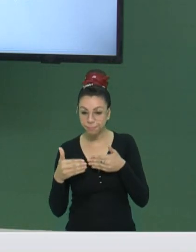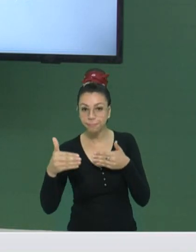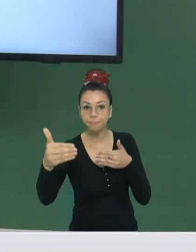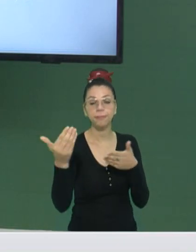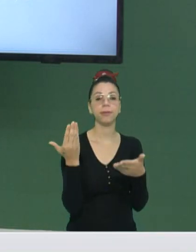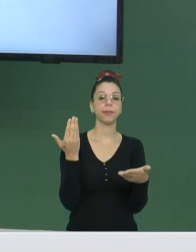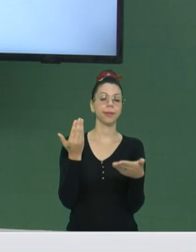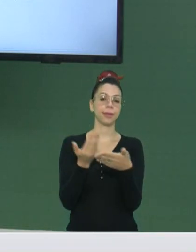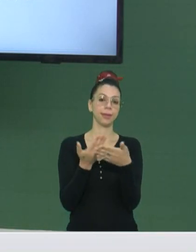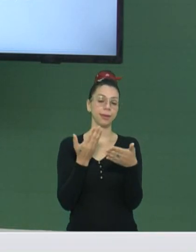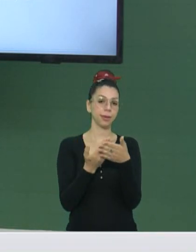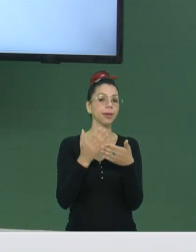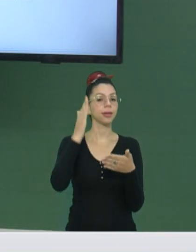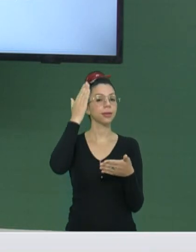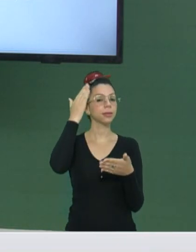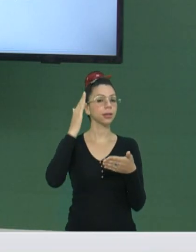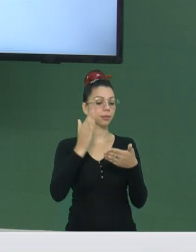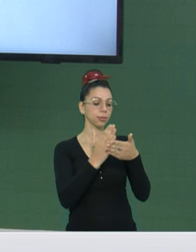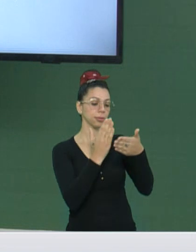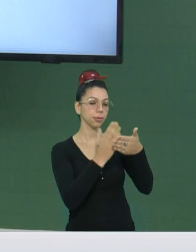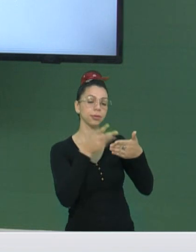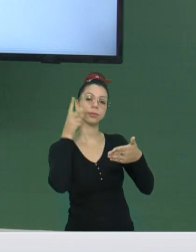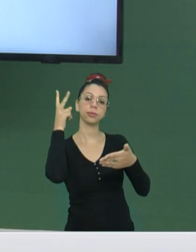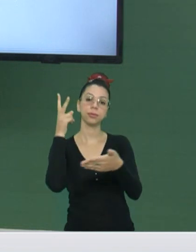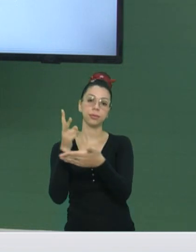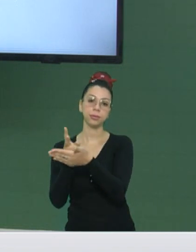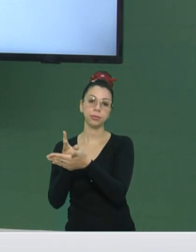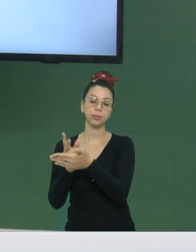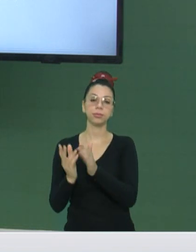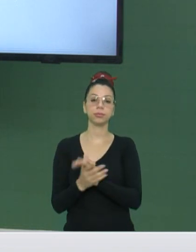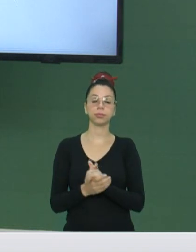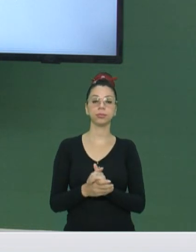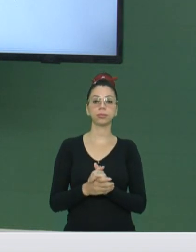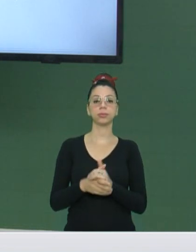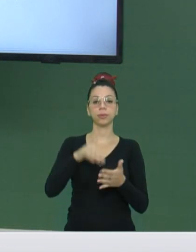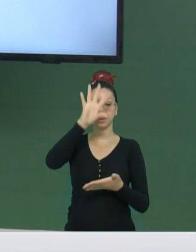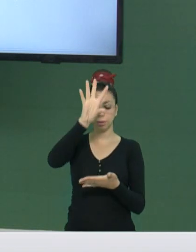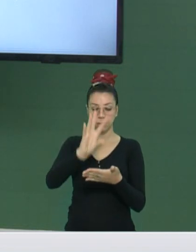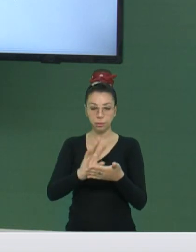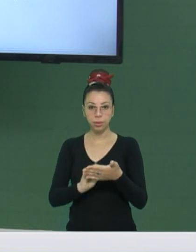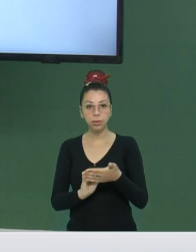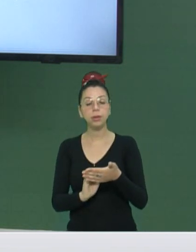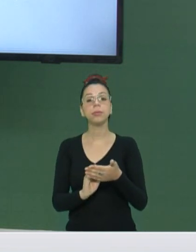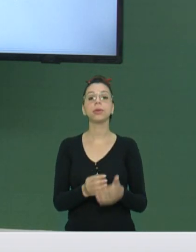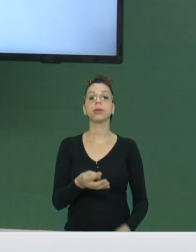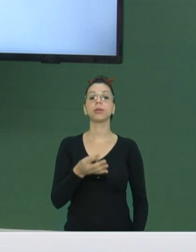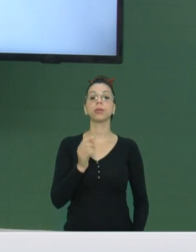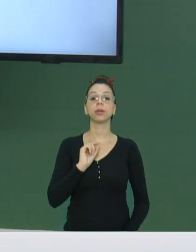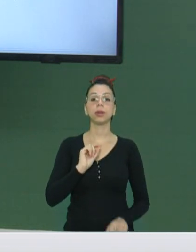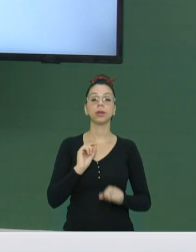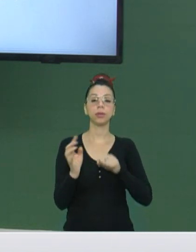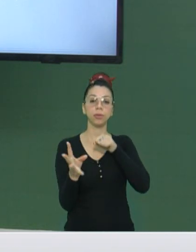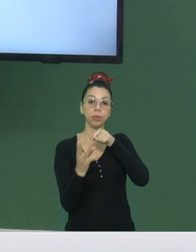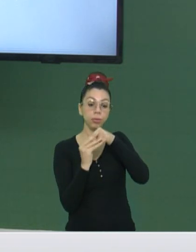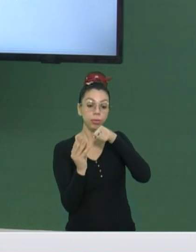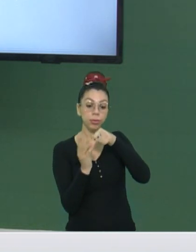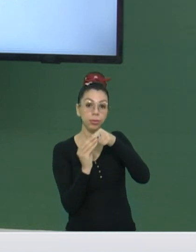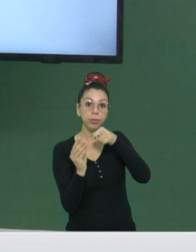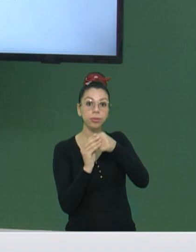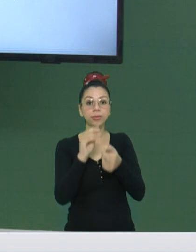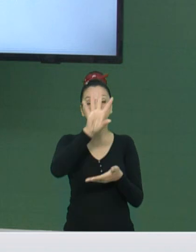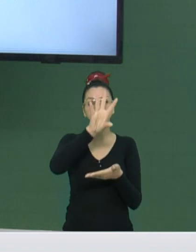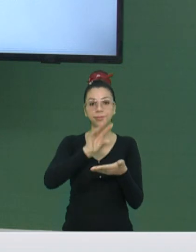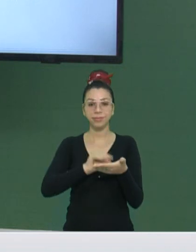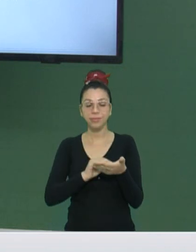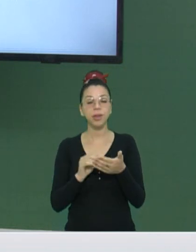que eu sei que você está com o seu caderno, sempre vai fazendo algumas anotações que é para o seu conhecimento e nós vamos utilizar